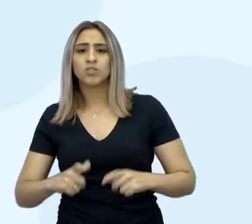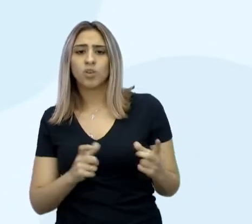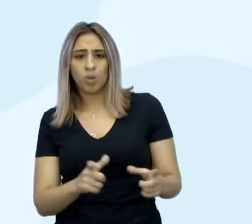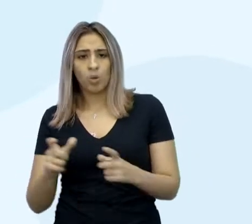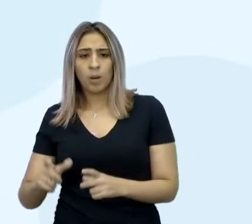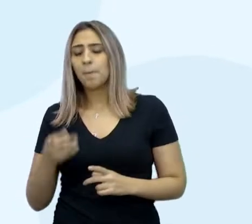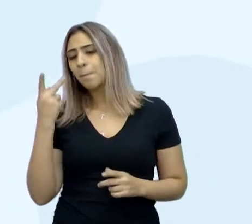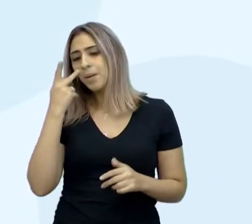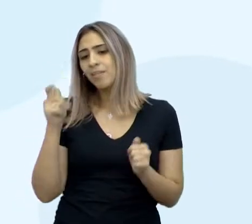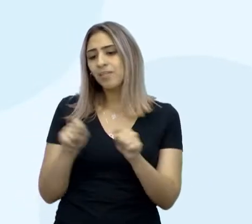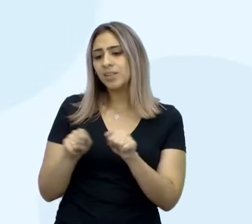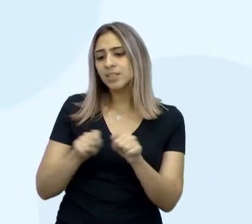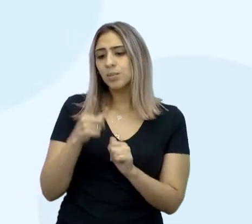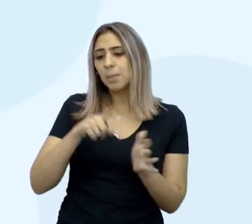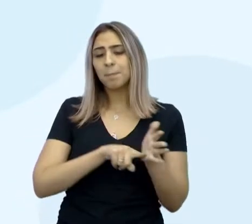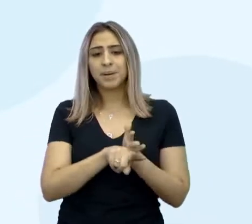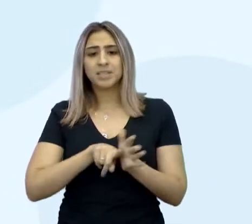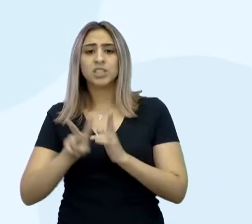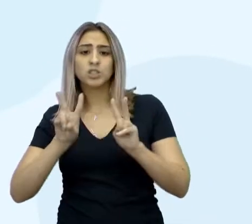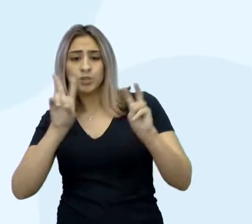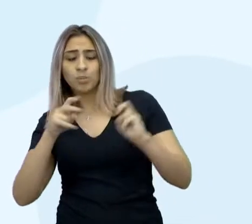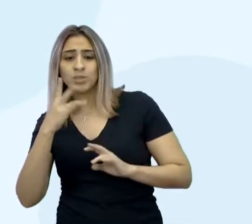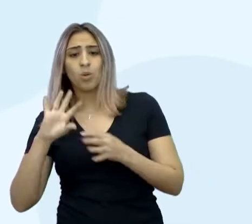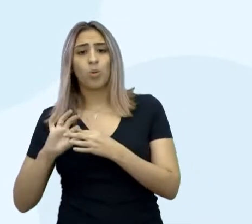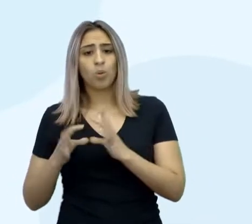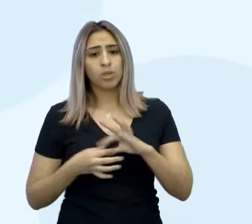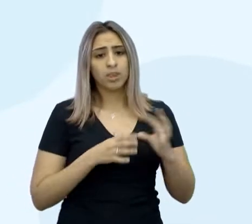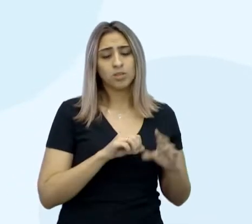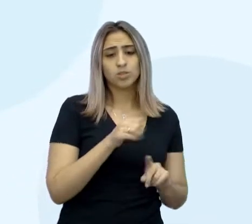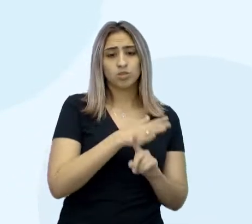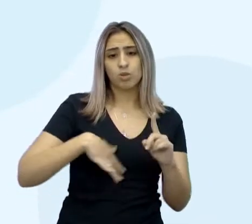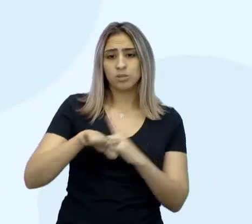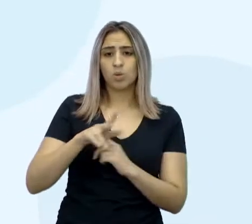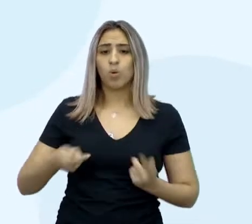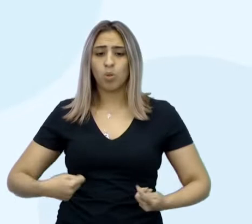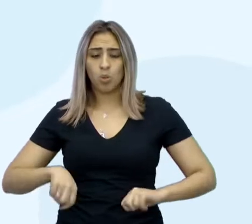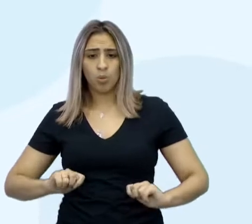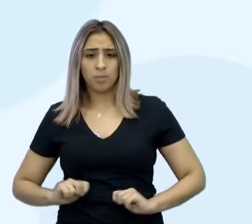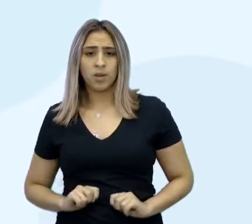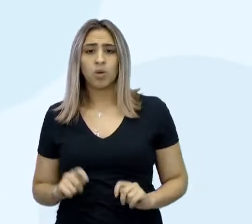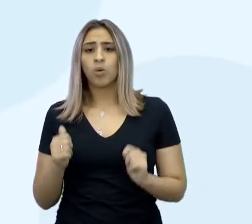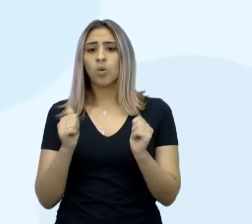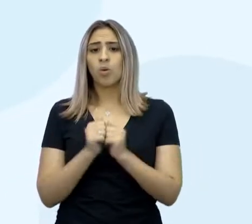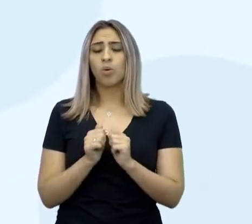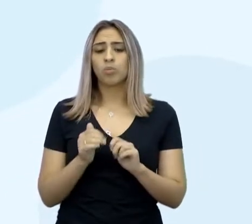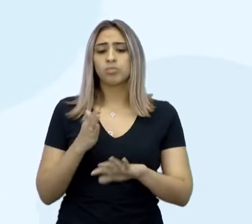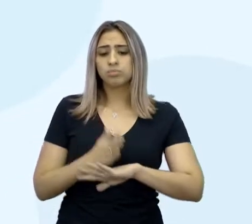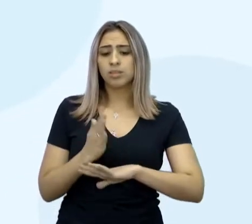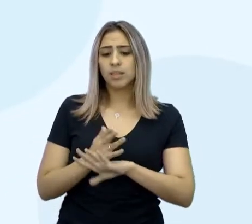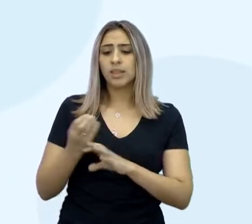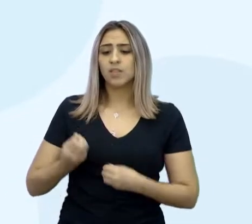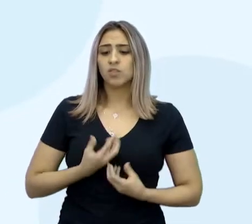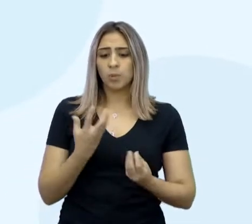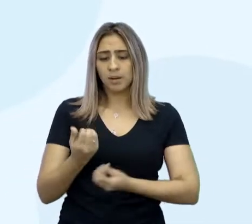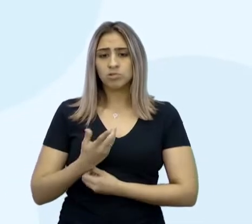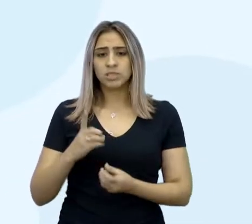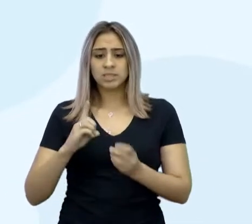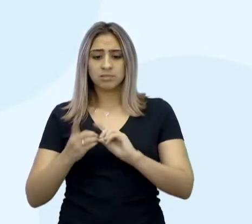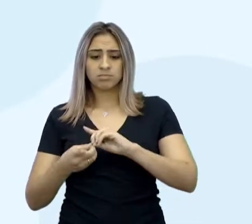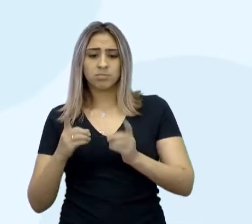local, para fazer uma pesquisa sobre seu contexto socioeconômico, contemplando dados